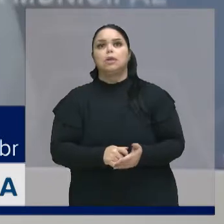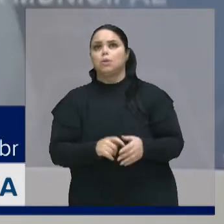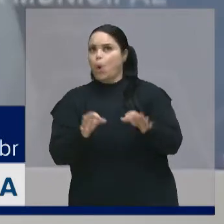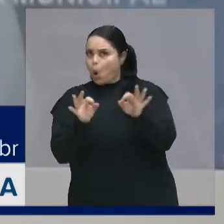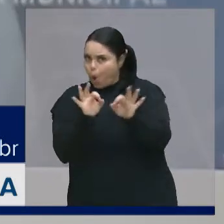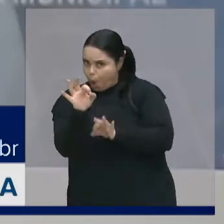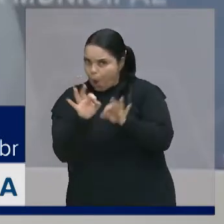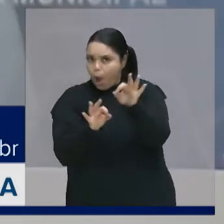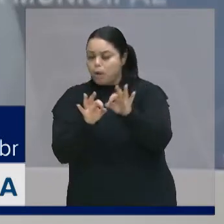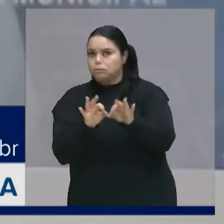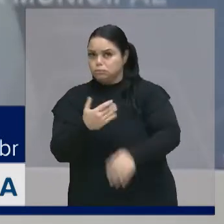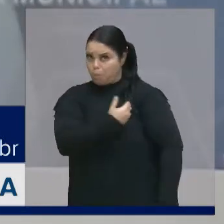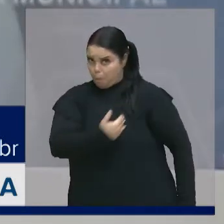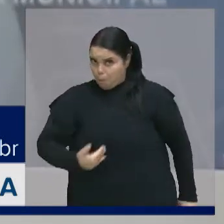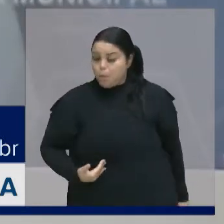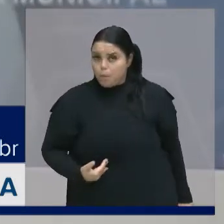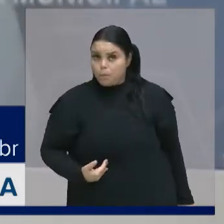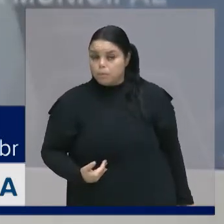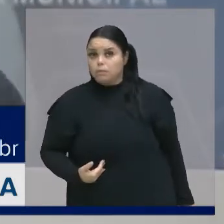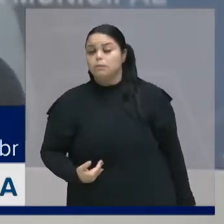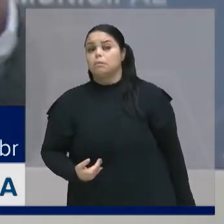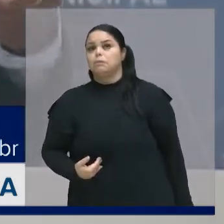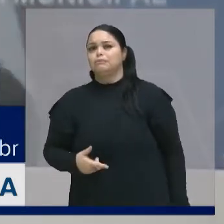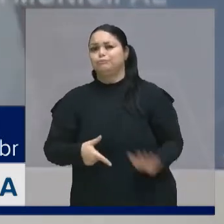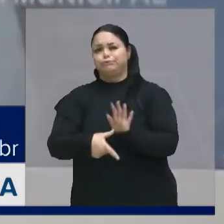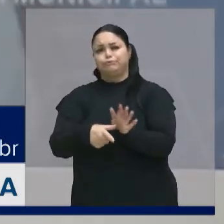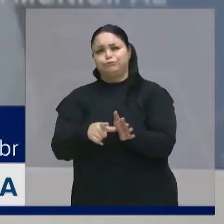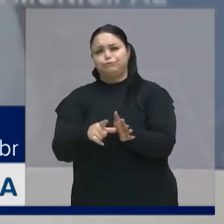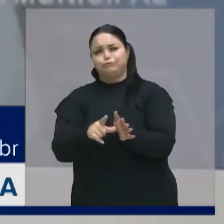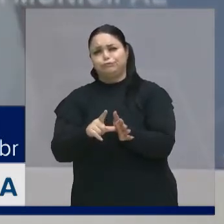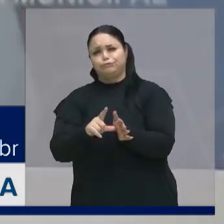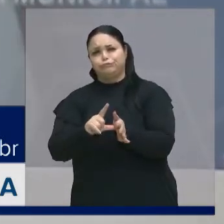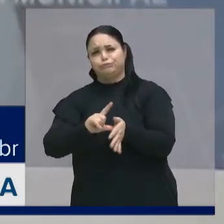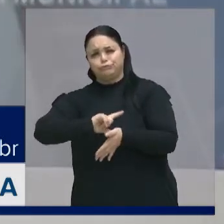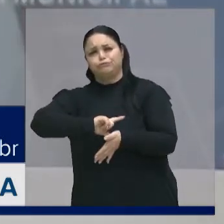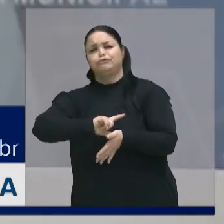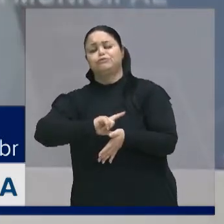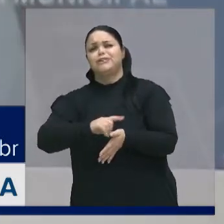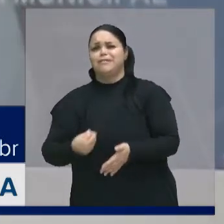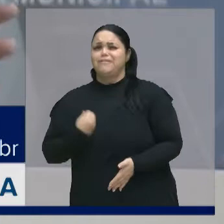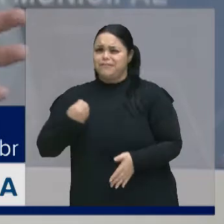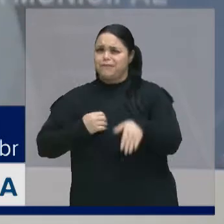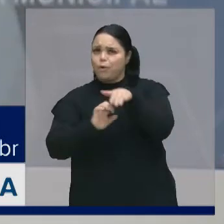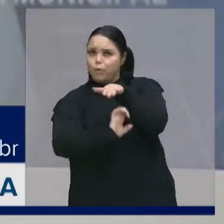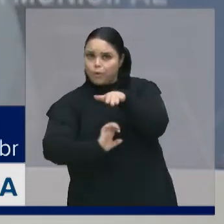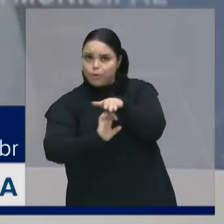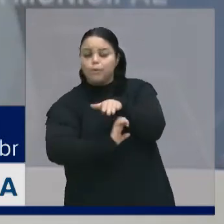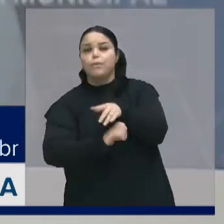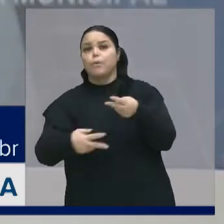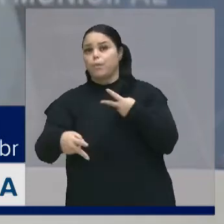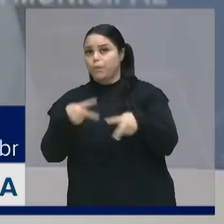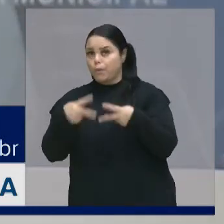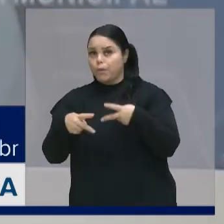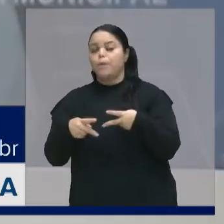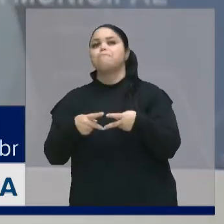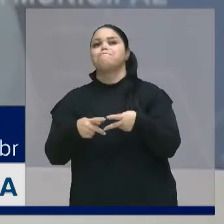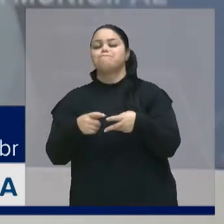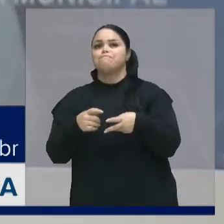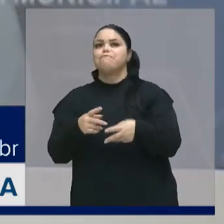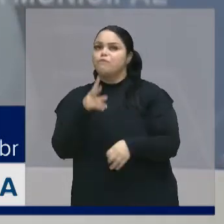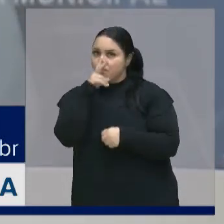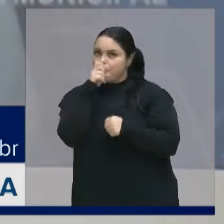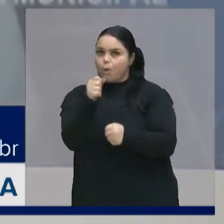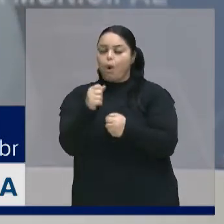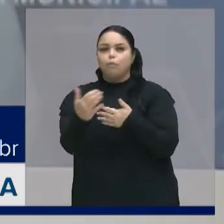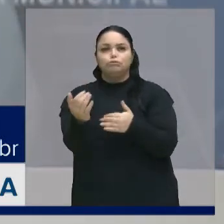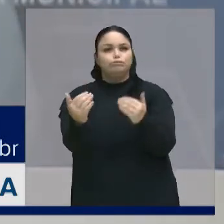projetos governamentais. Então, atrasa muito a vida dos empreendedores em São José dos Campos, como tem uma potência de